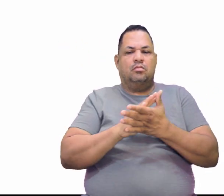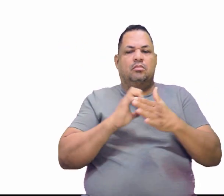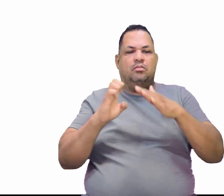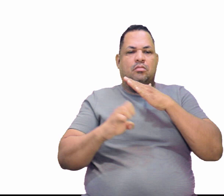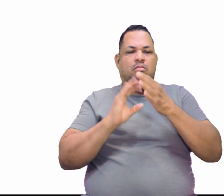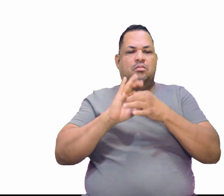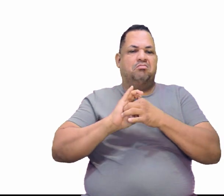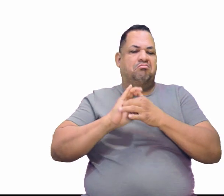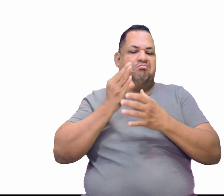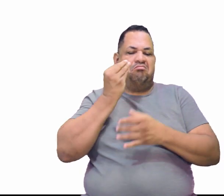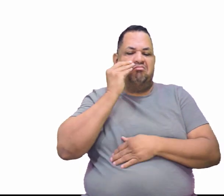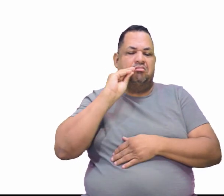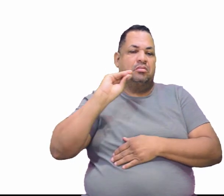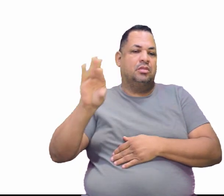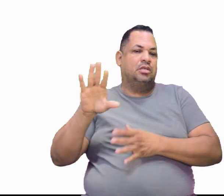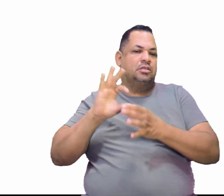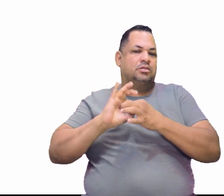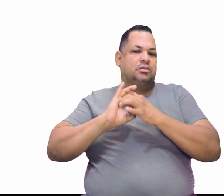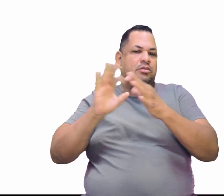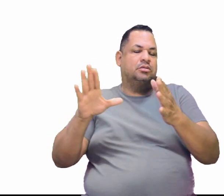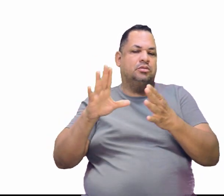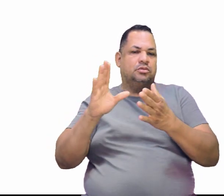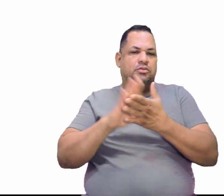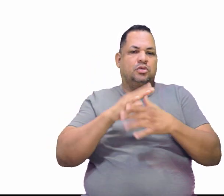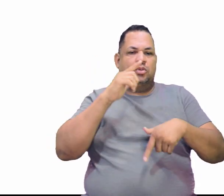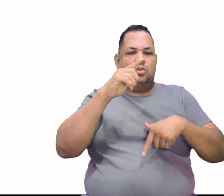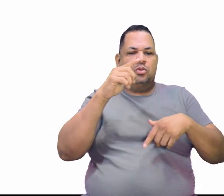a empresa abandonou a obra em